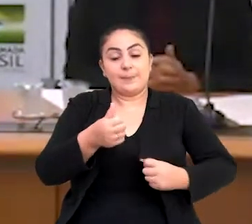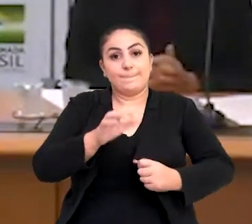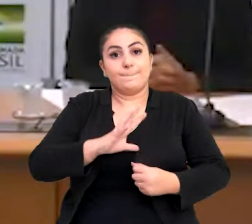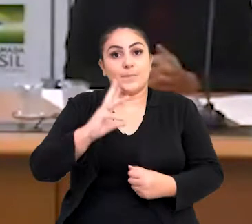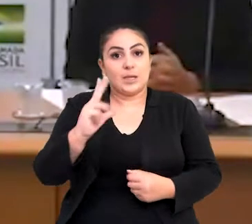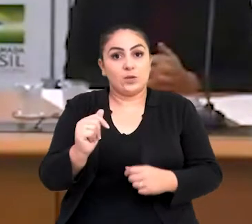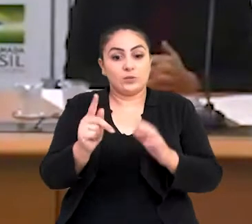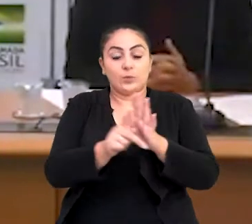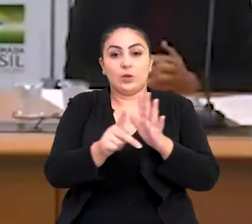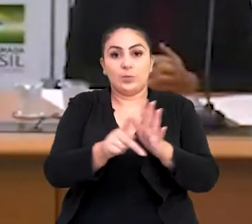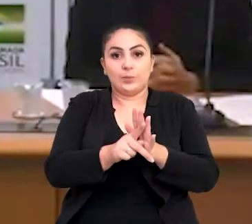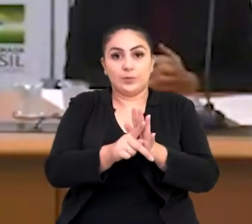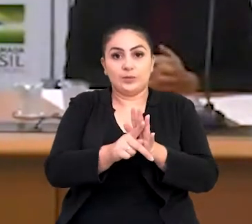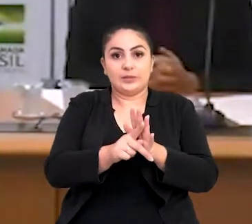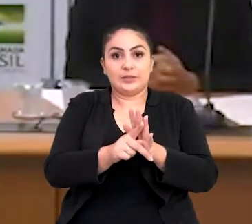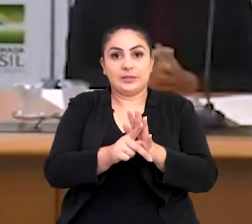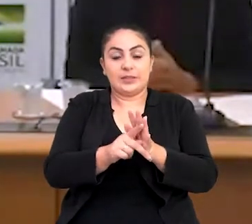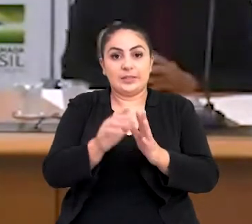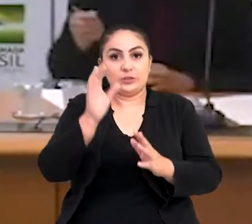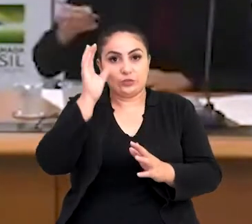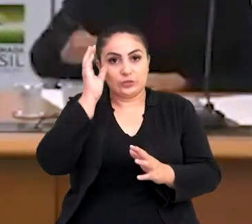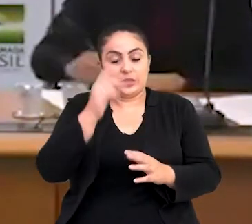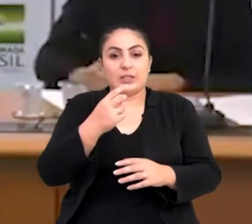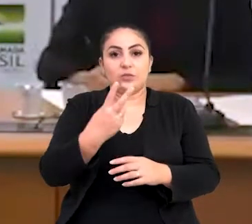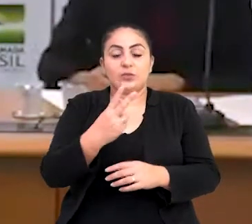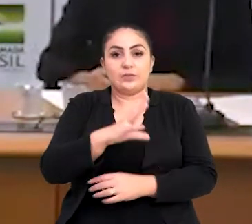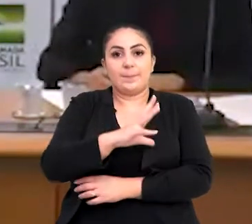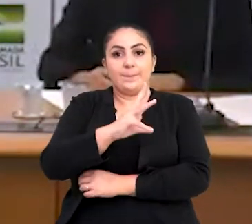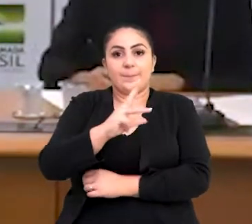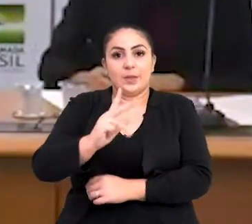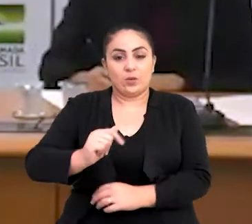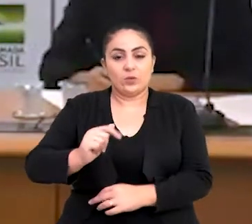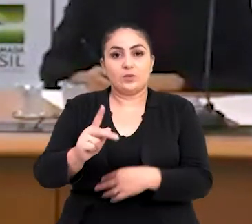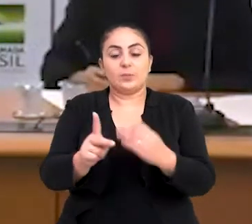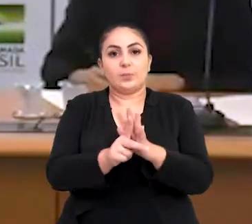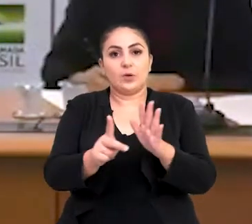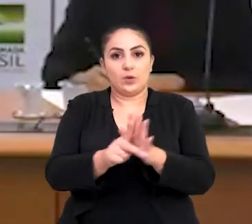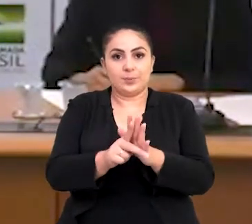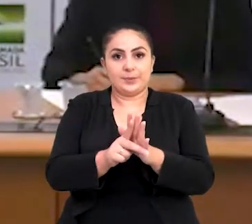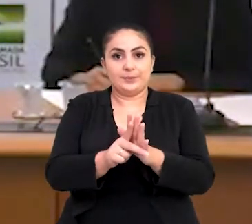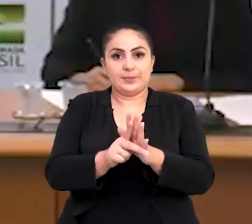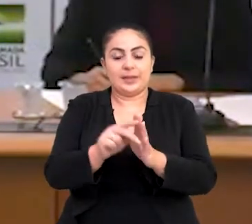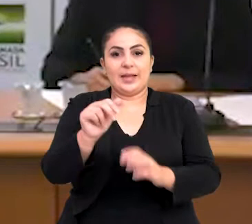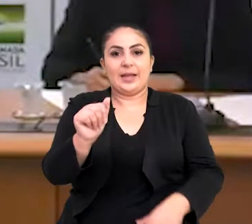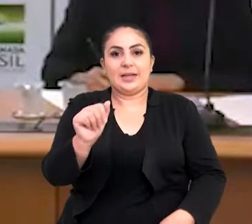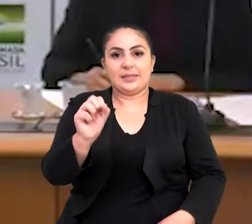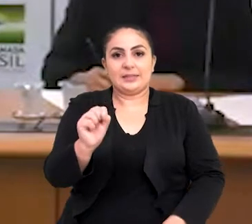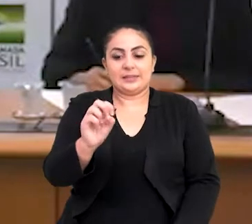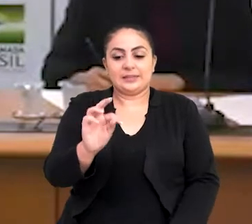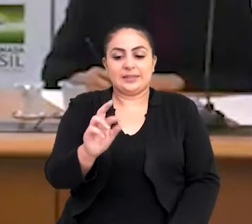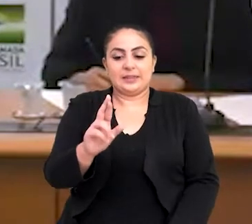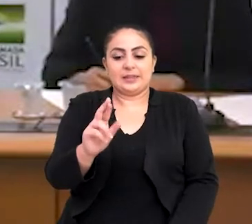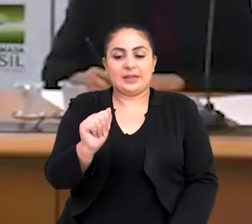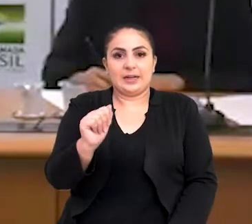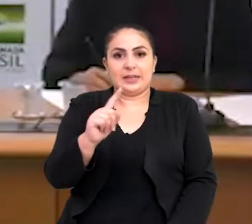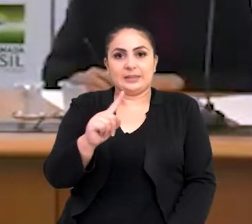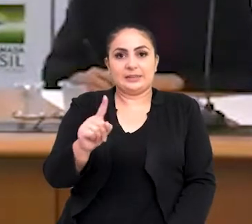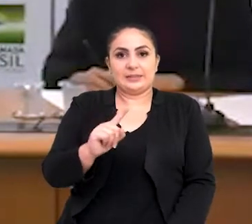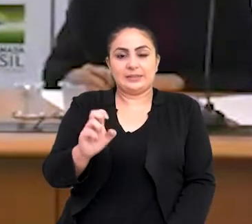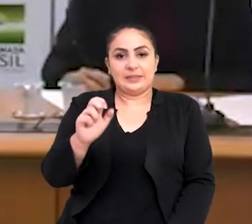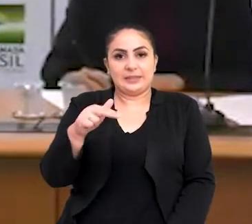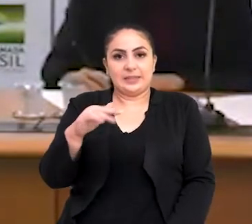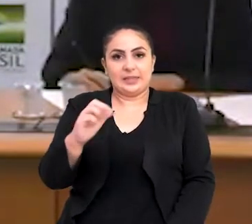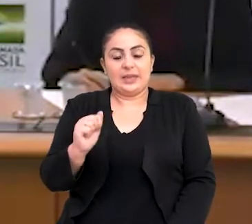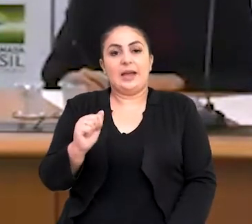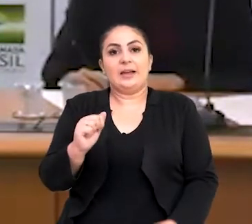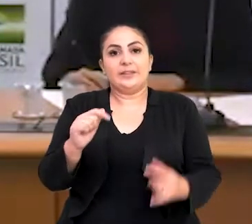doses da Sinovac da China e 2 milhões de doses da AstraZeneca,